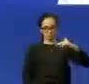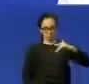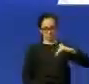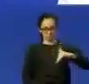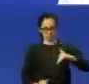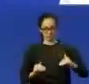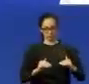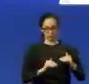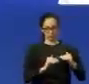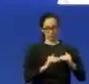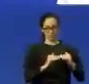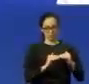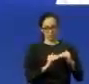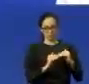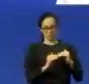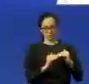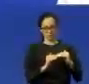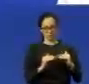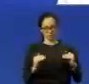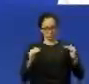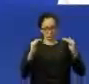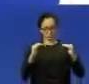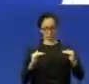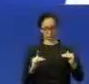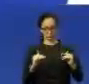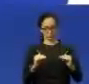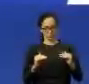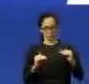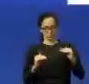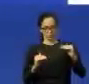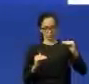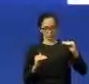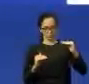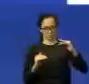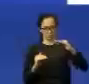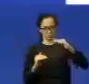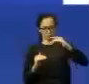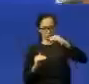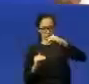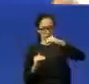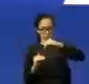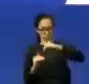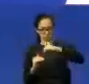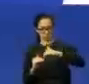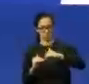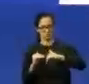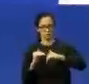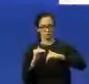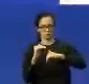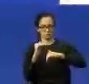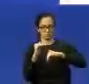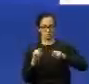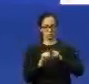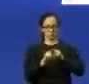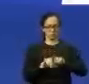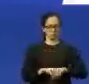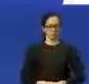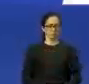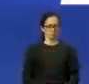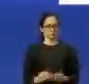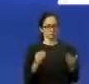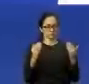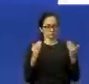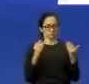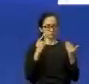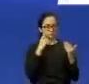entrada, enchendo assim o reservatório 1 até que atinge o cano de ligação, aí começa a encher o reservatório 2, né? Ele quer